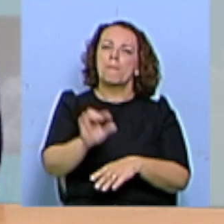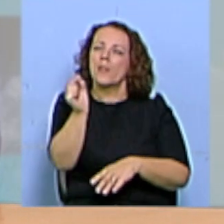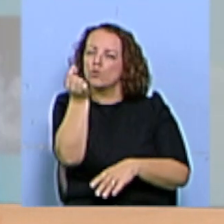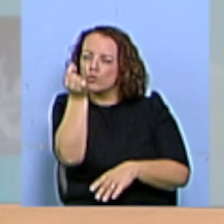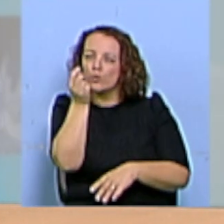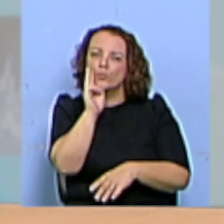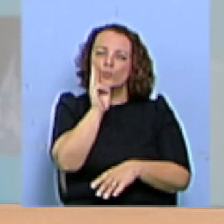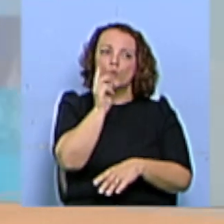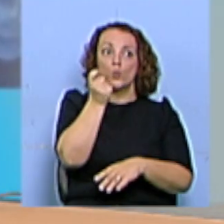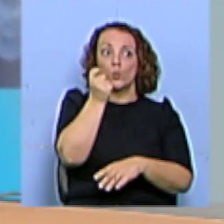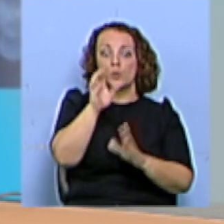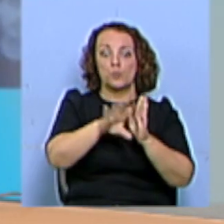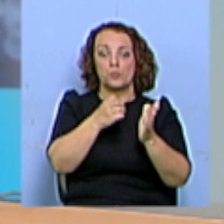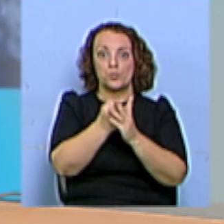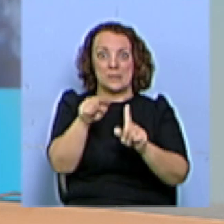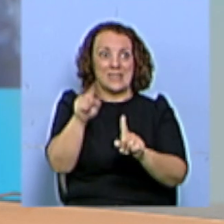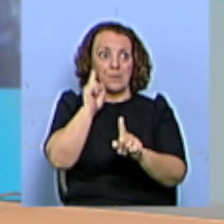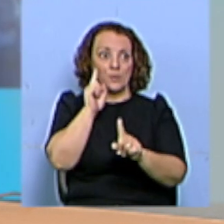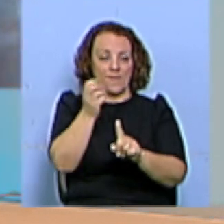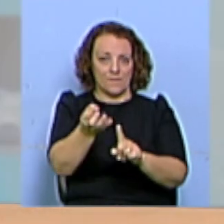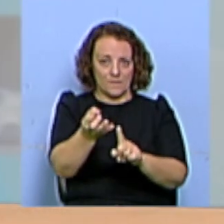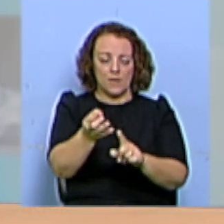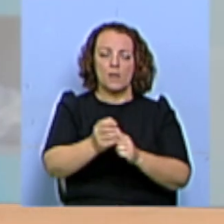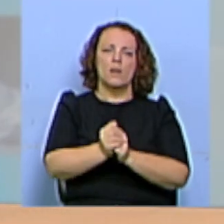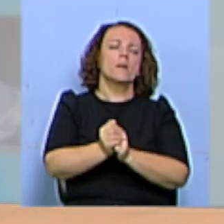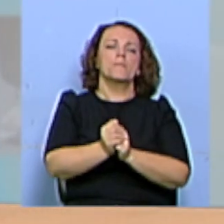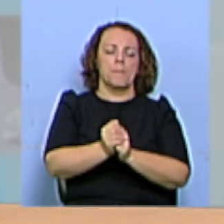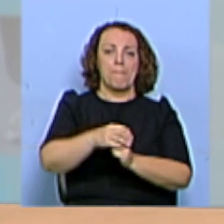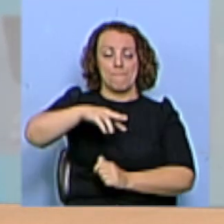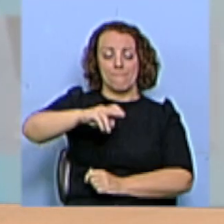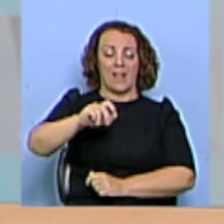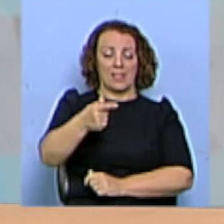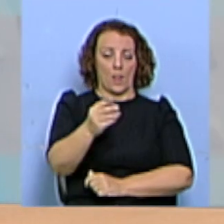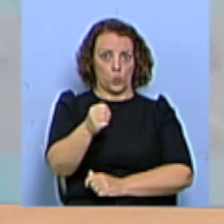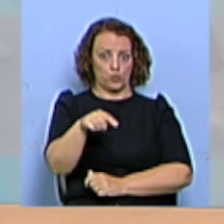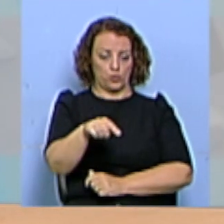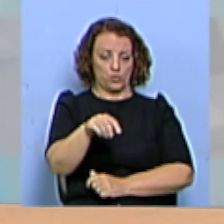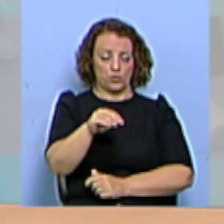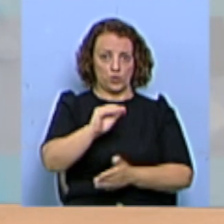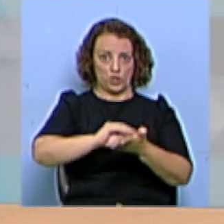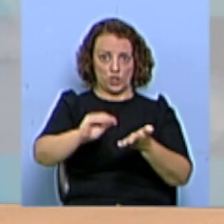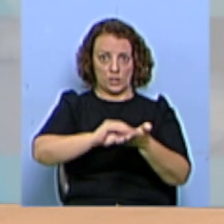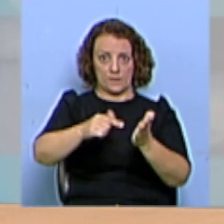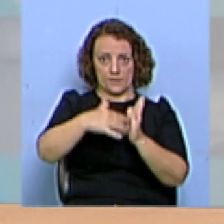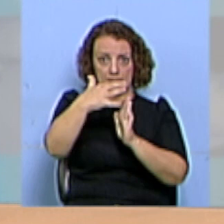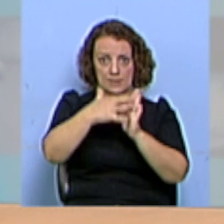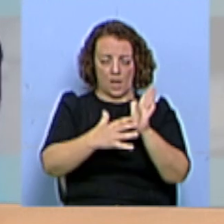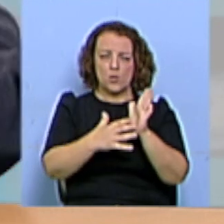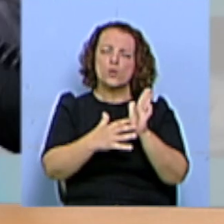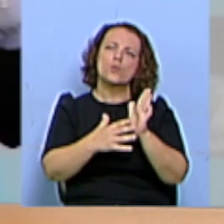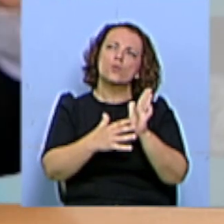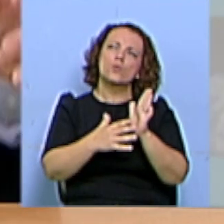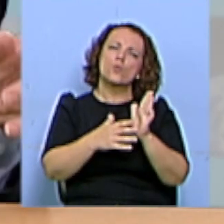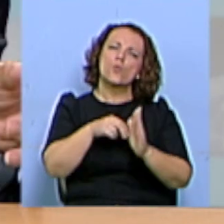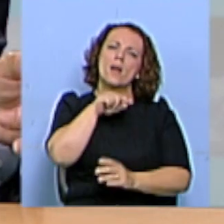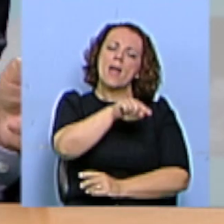mesmo que não chegámos a tudo, creio que isto é importante, Mateus escreve este texto. Eu diria que ele não é um